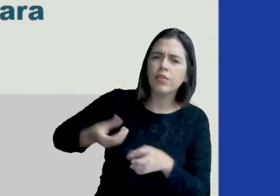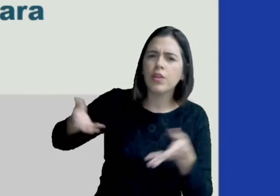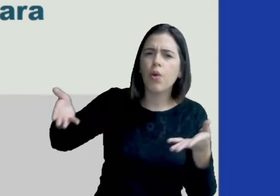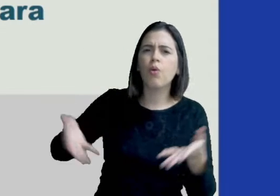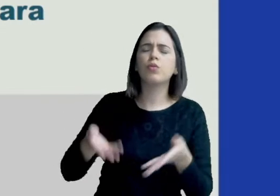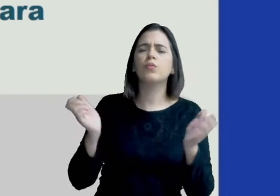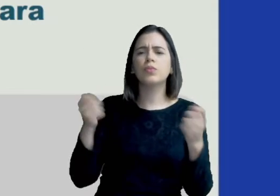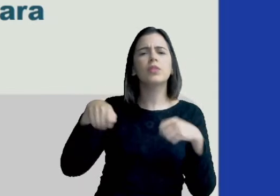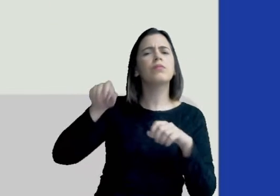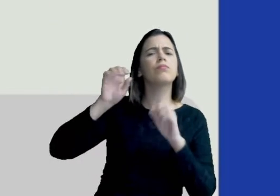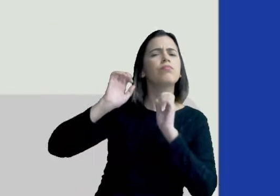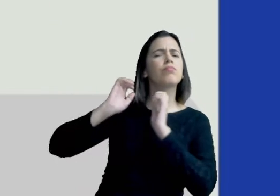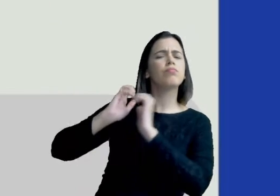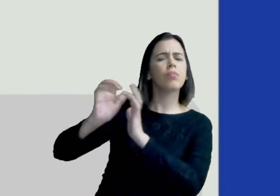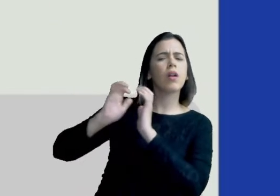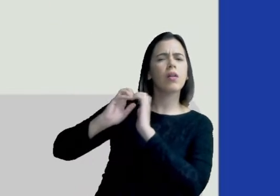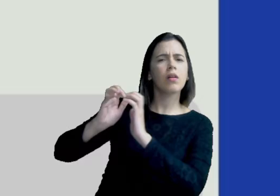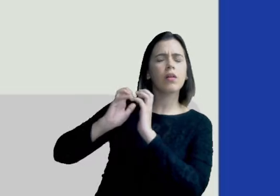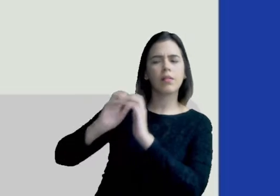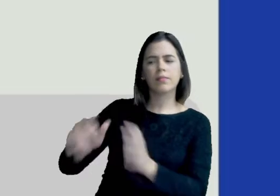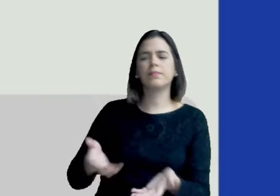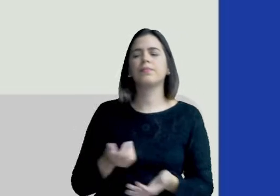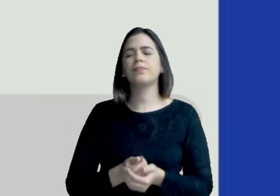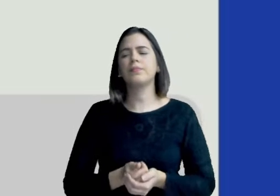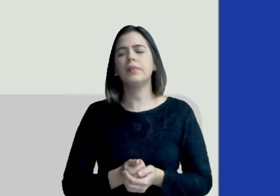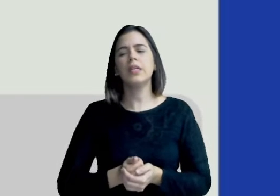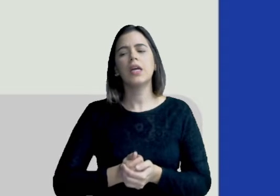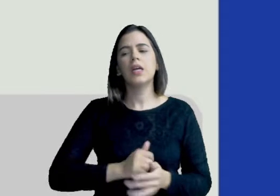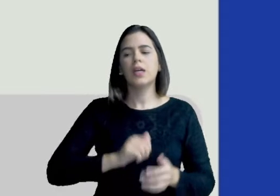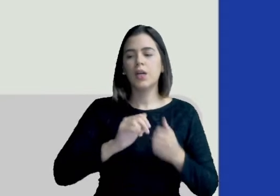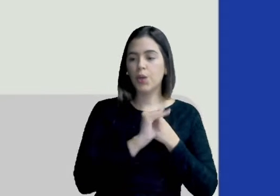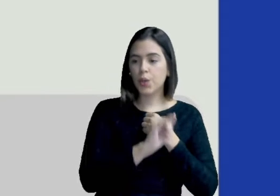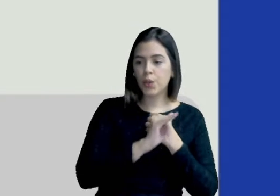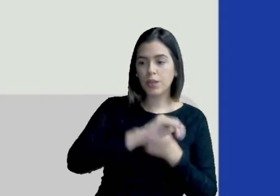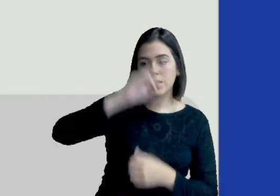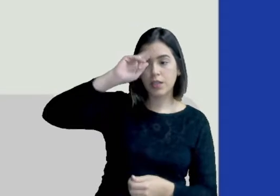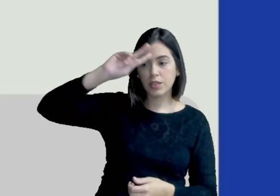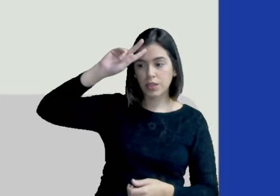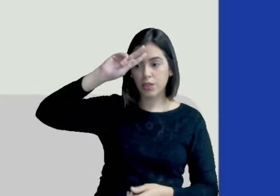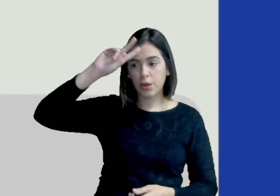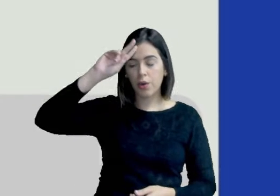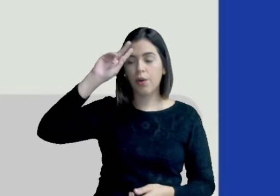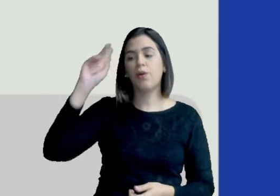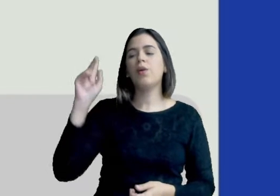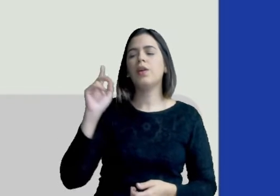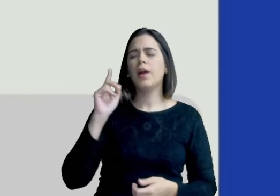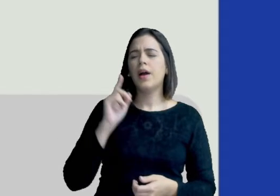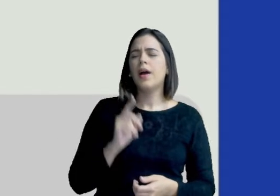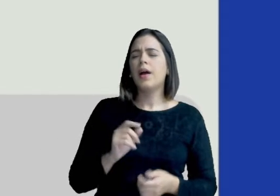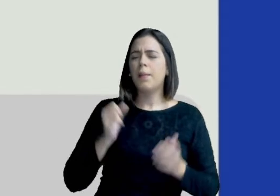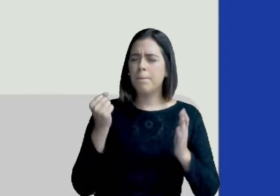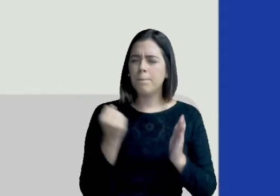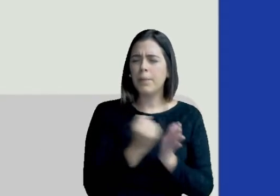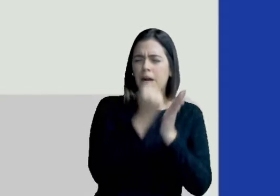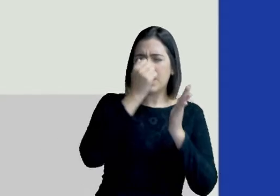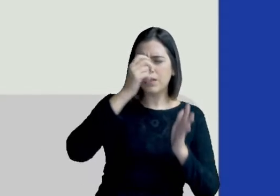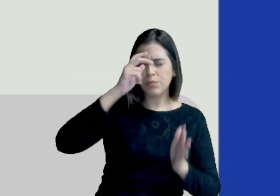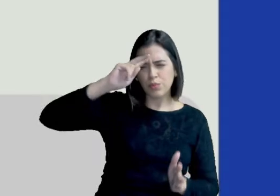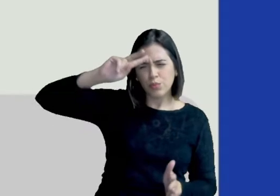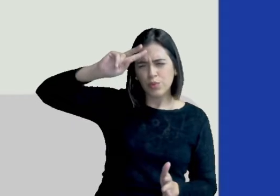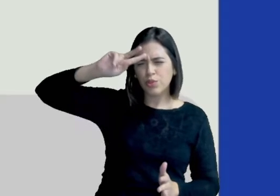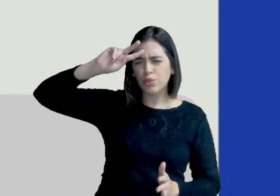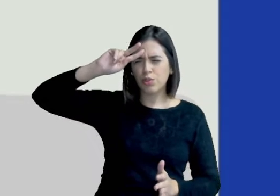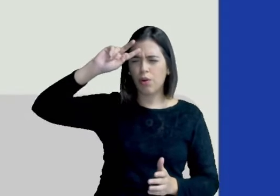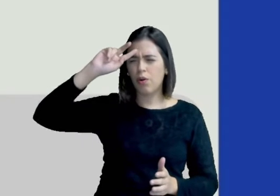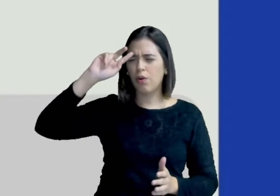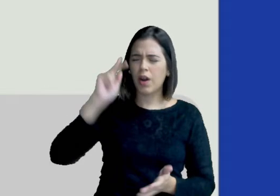a refletir sobre eles. Crônica histórica, marcada por relatar hechos ou